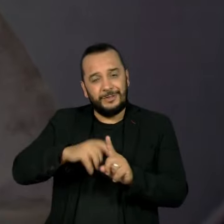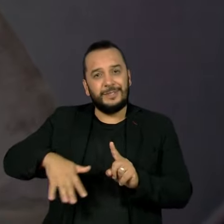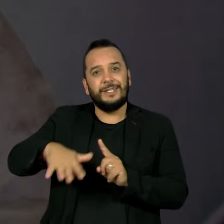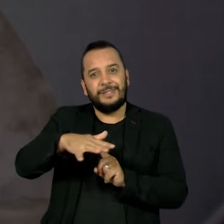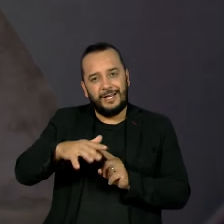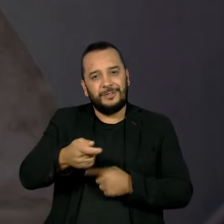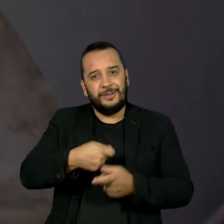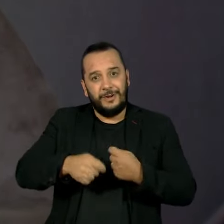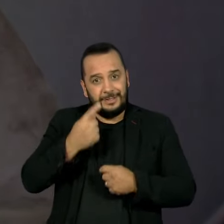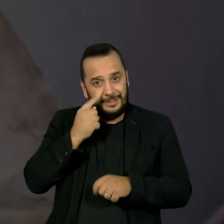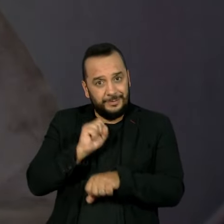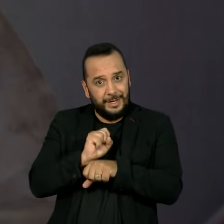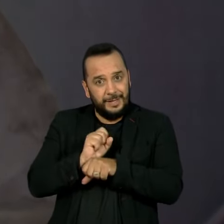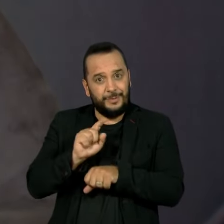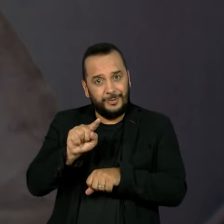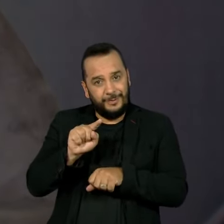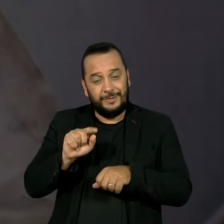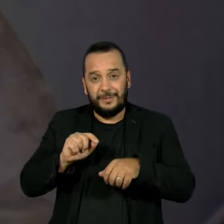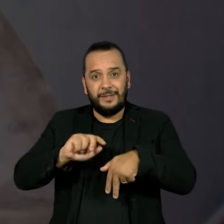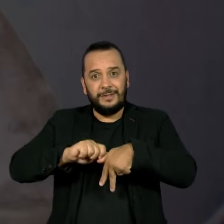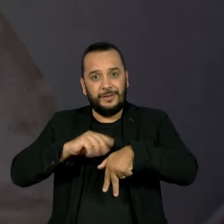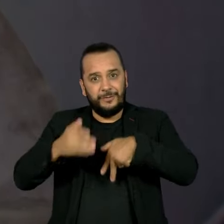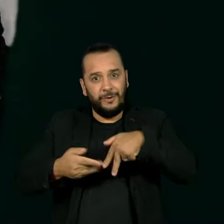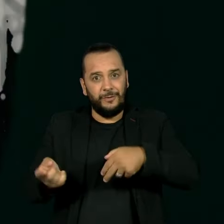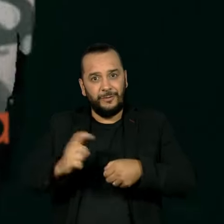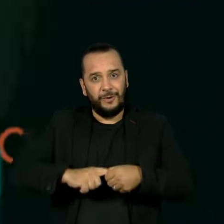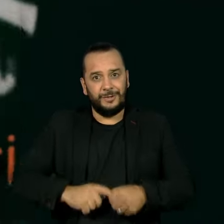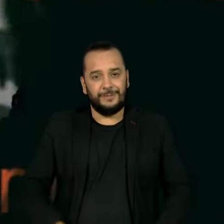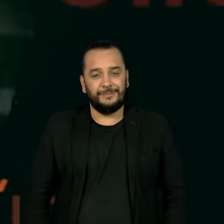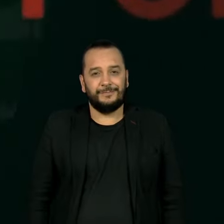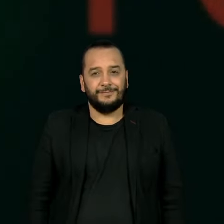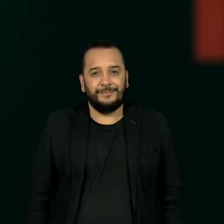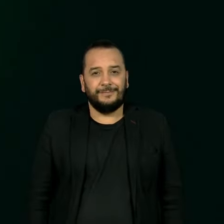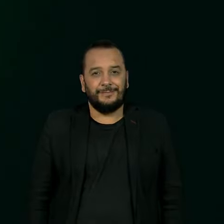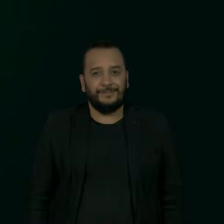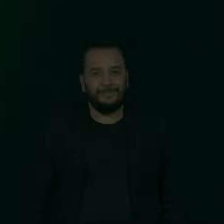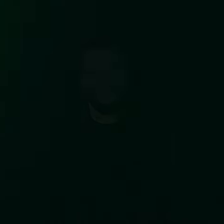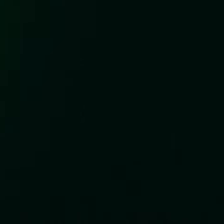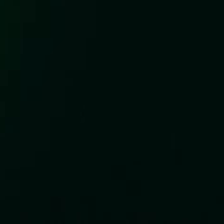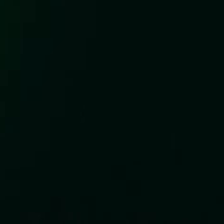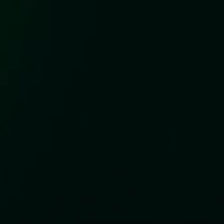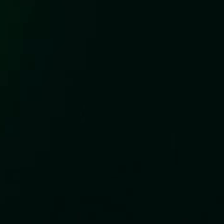próprios negócios. Não saia daí que o Negros em Foco volta já já.